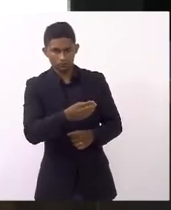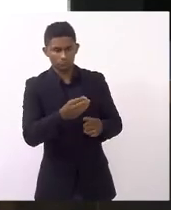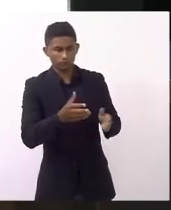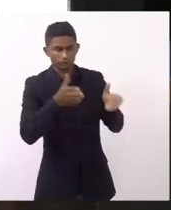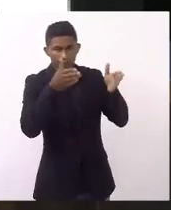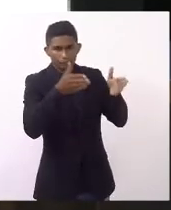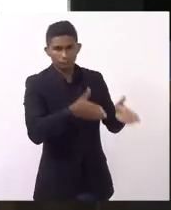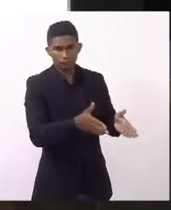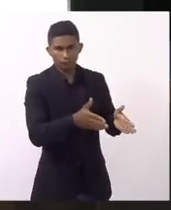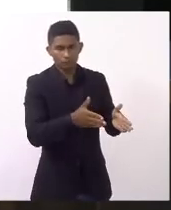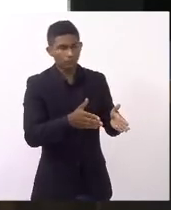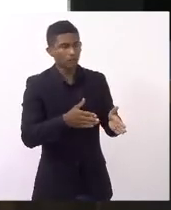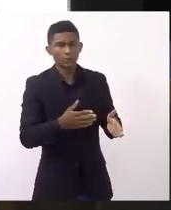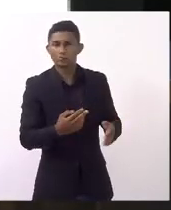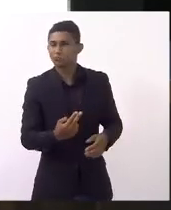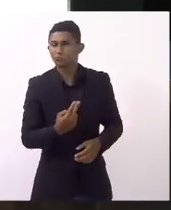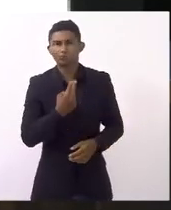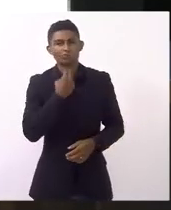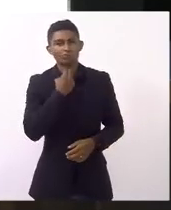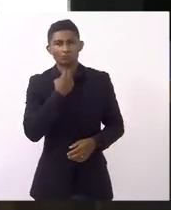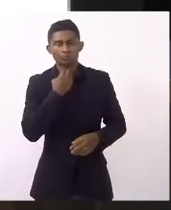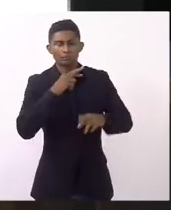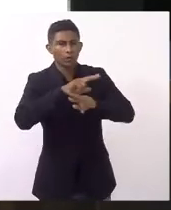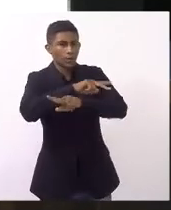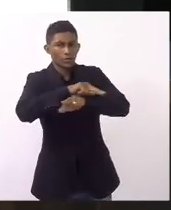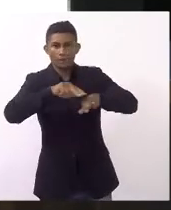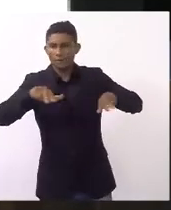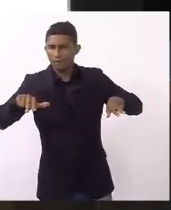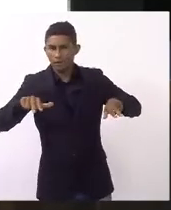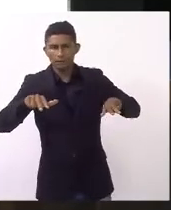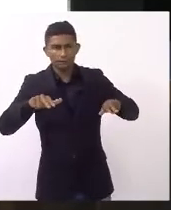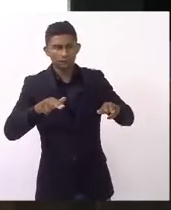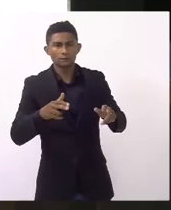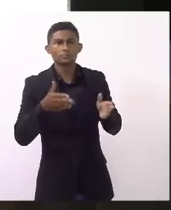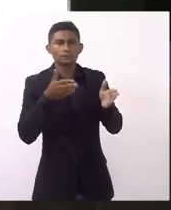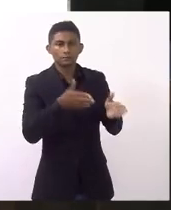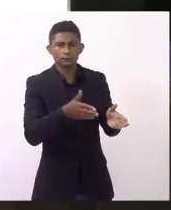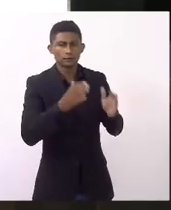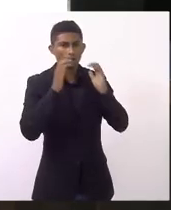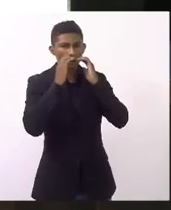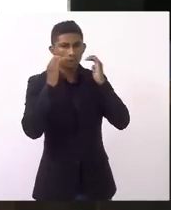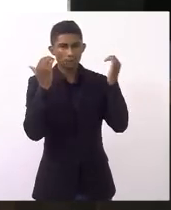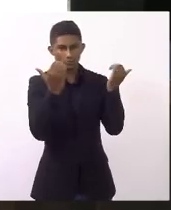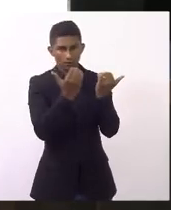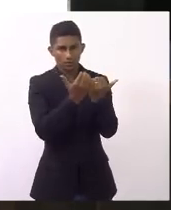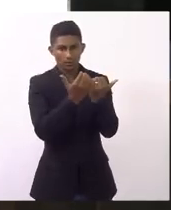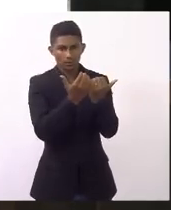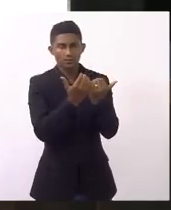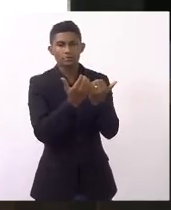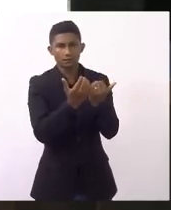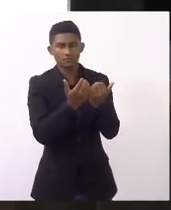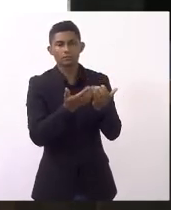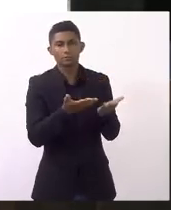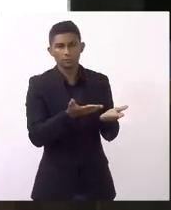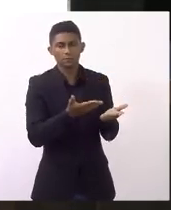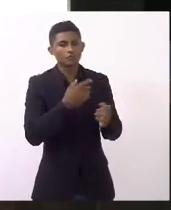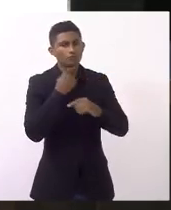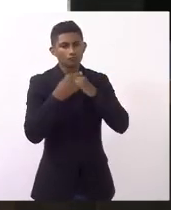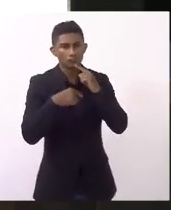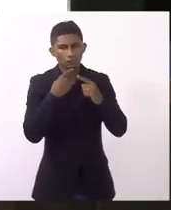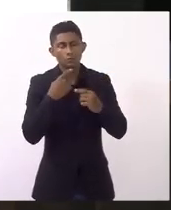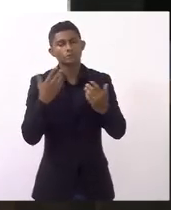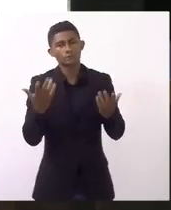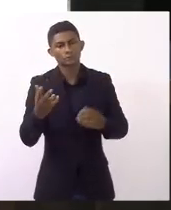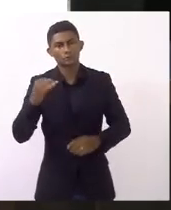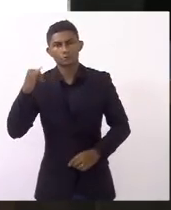impedido de realizar os rituais fúnebres de Matriz da comunidade de terreiro então o